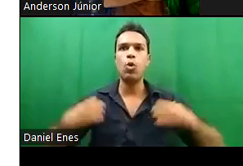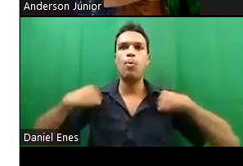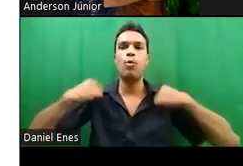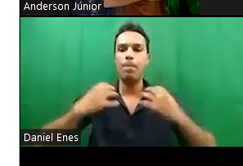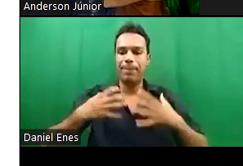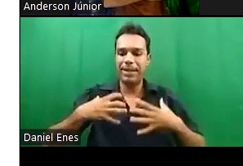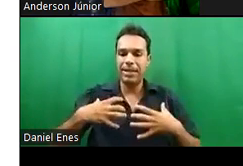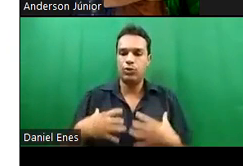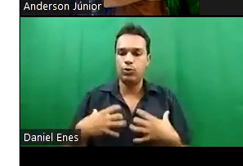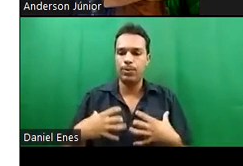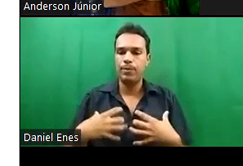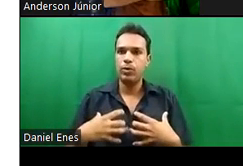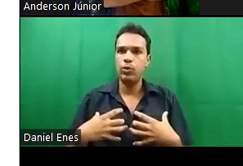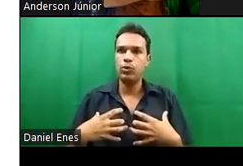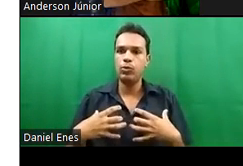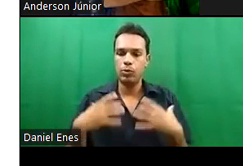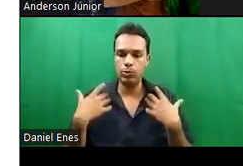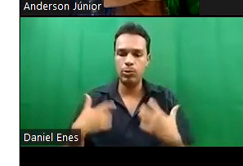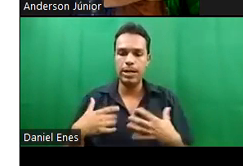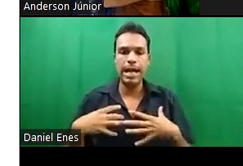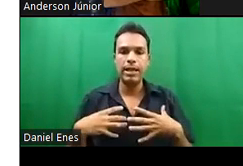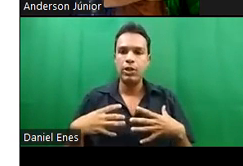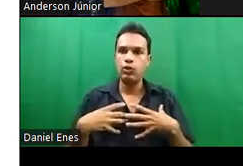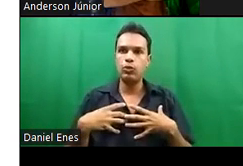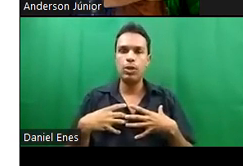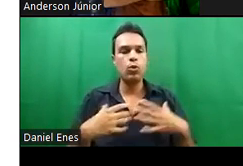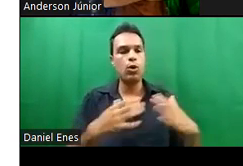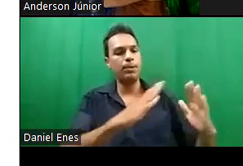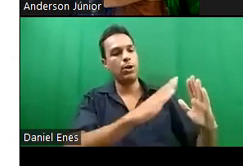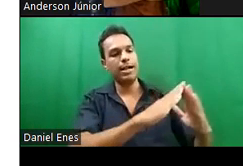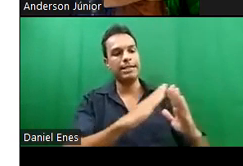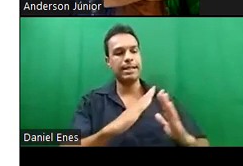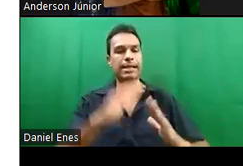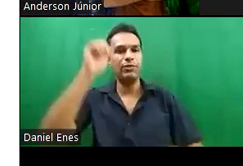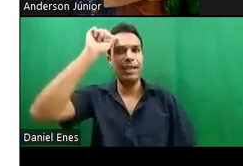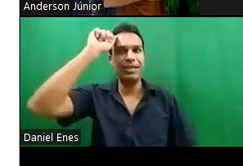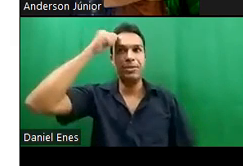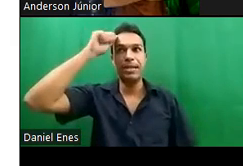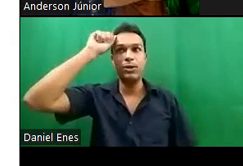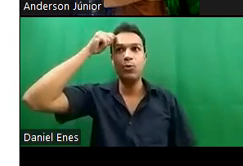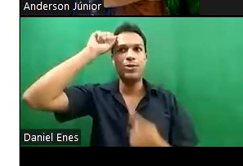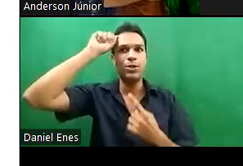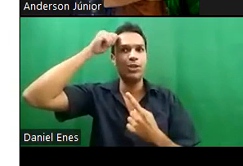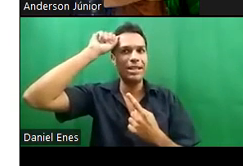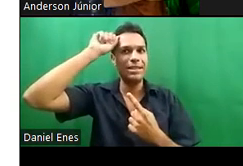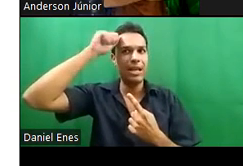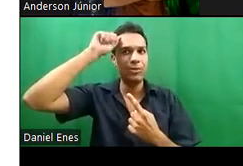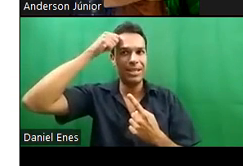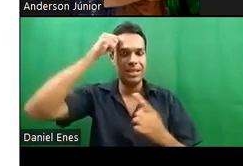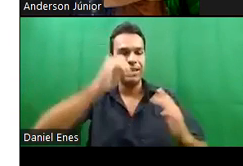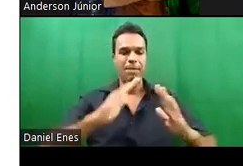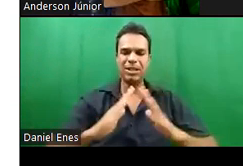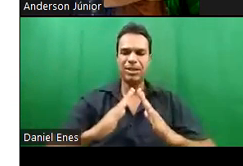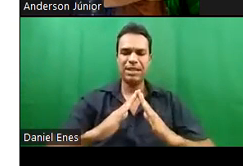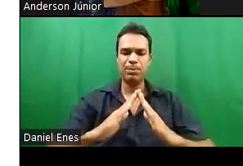com o corpo ou preso num lugar junto ao corpo. Então, a casa, diferente disso aqui, eu não consigo tirar esse sinal